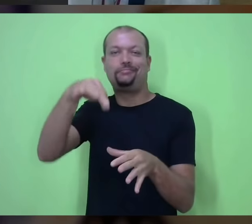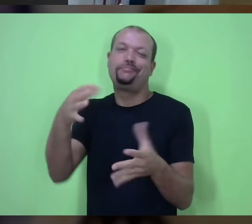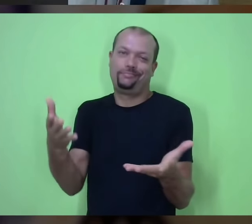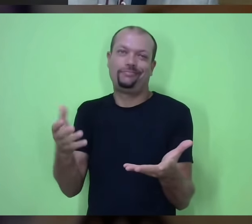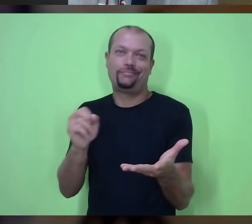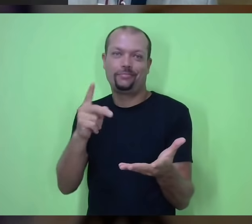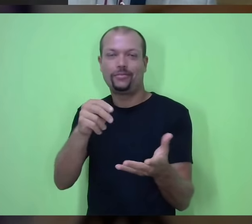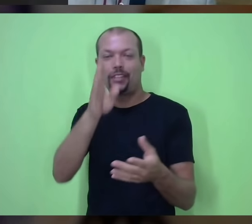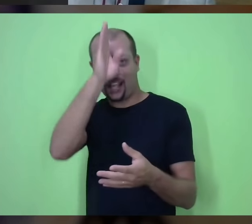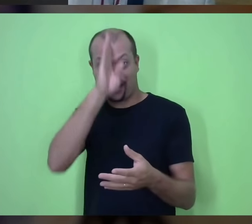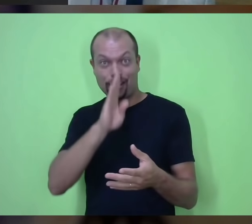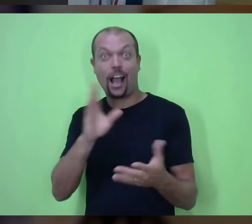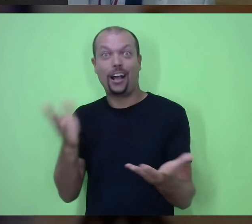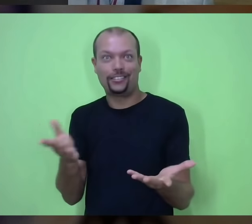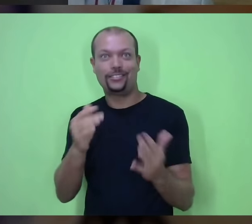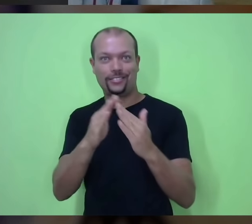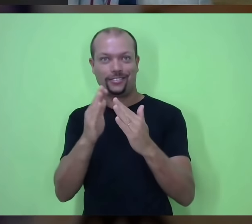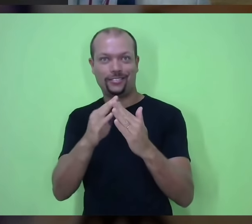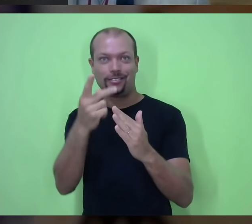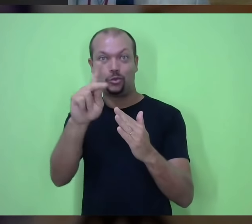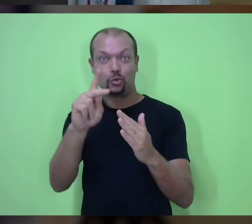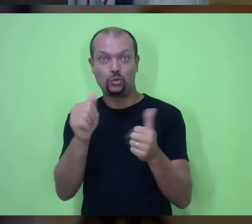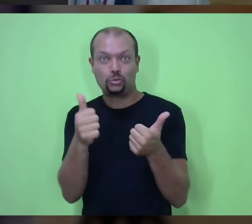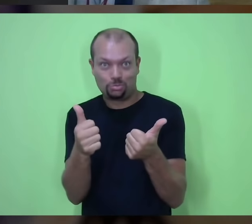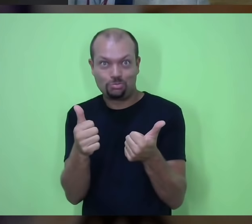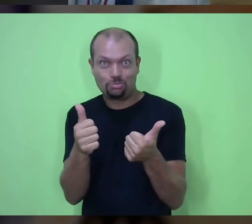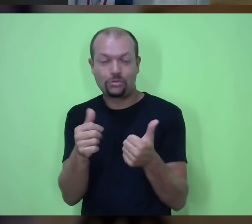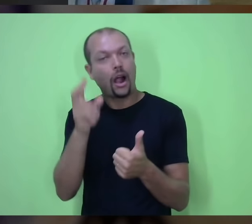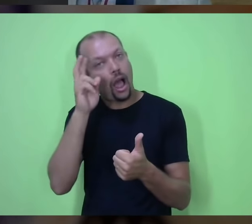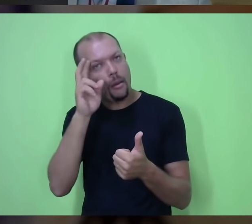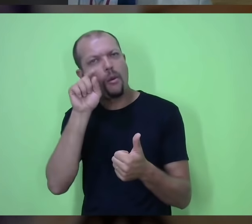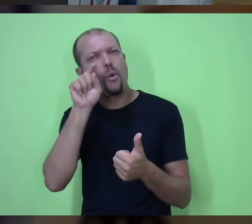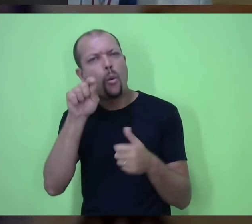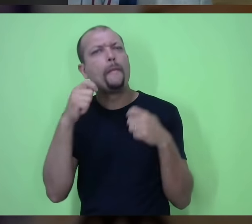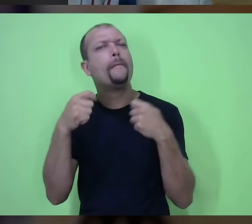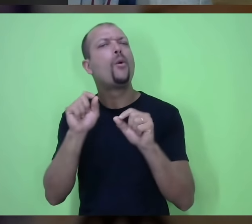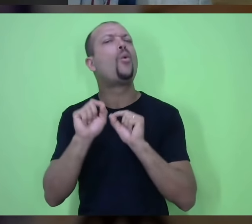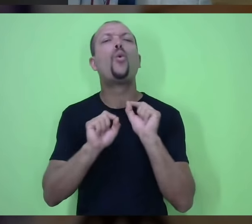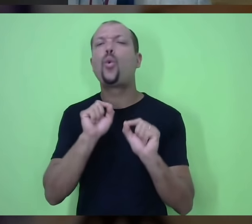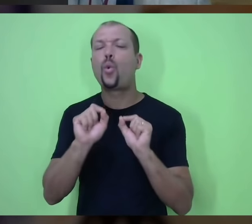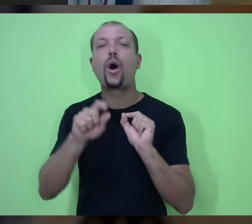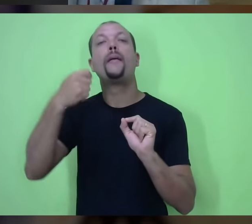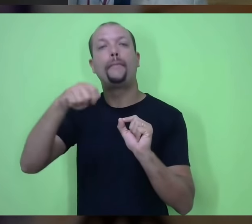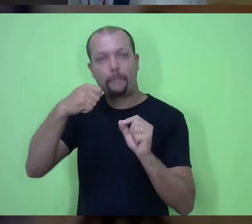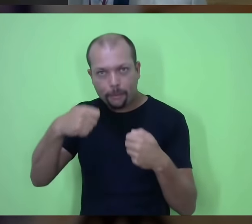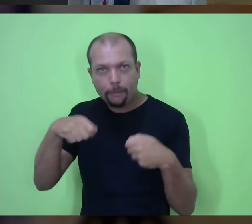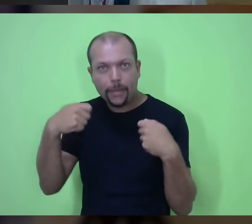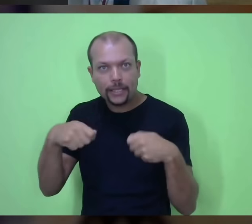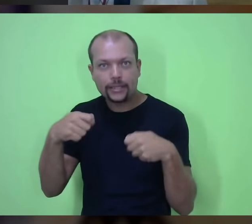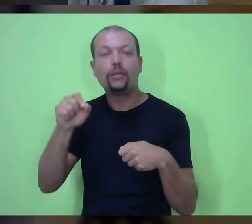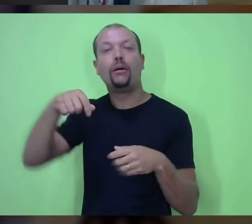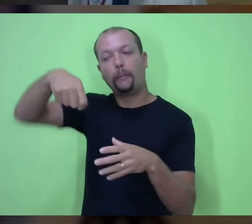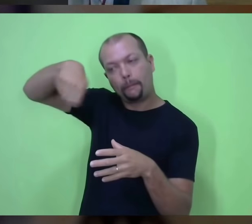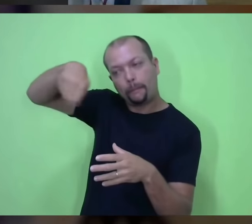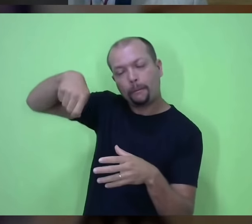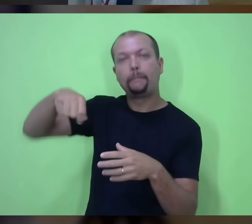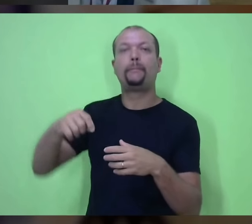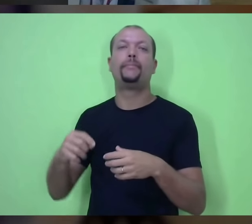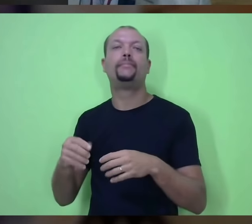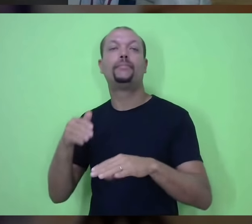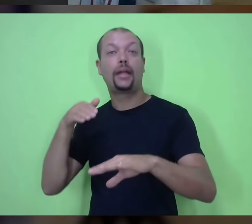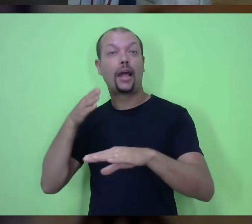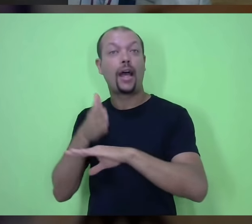sorteado, você receberá gratuitamente na sua casa. Mas lembrando que para isso você precisa ativar as notificações, se inscrever